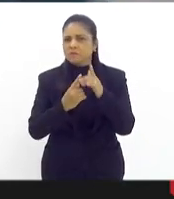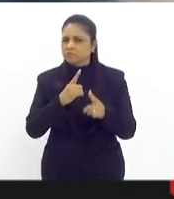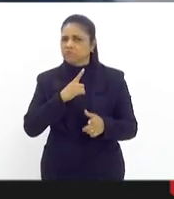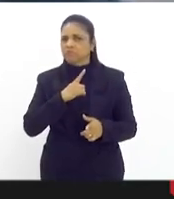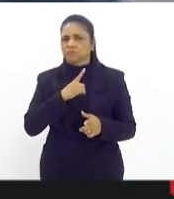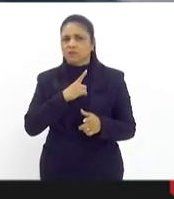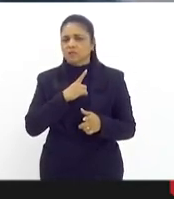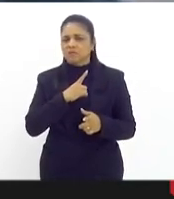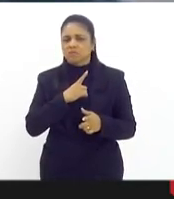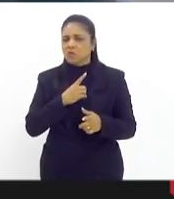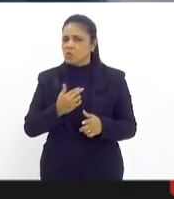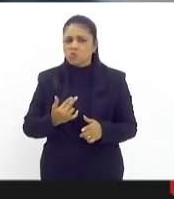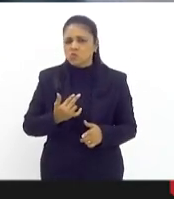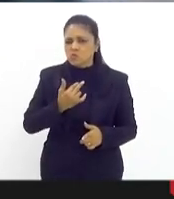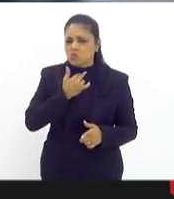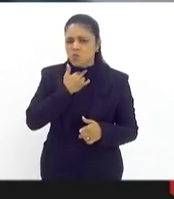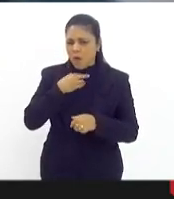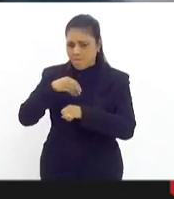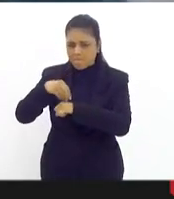pode disseminar,